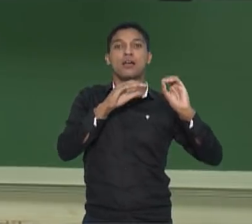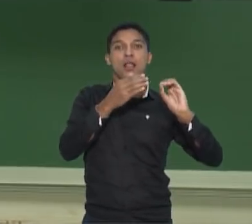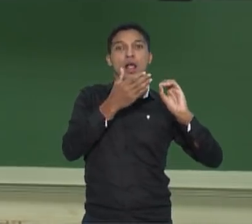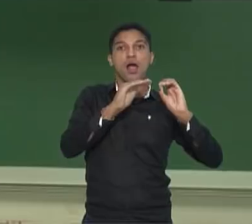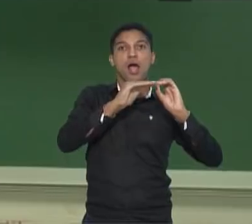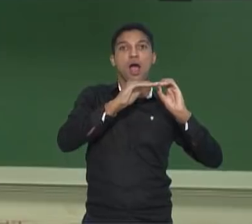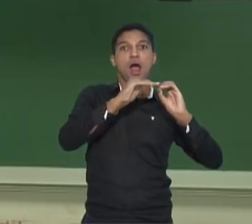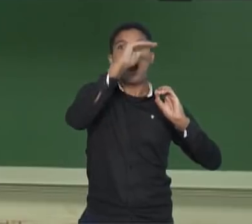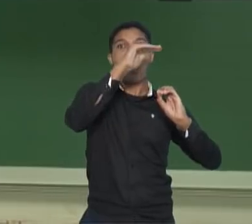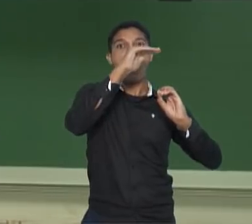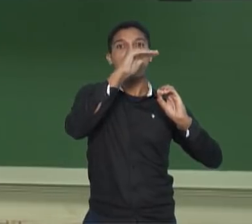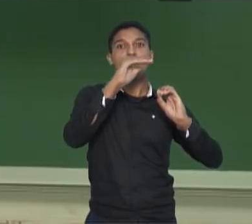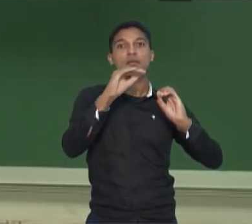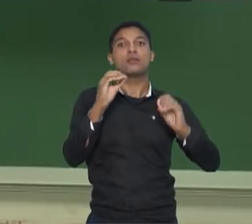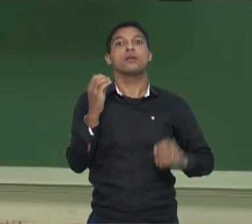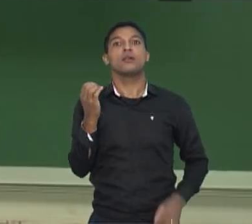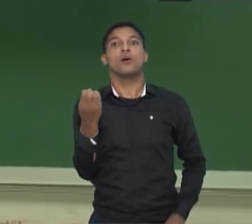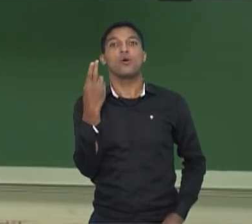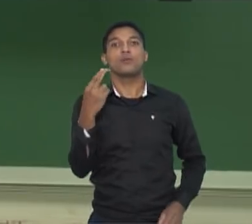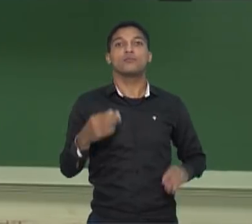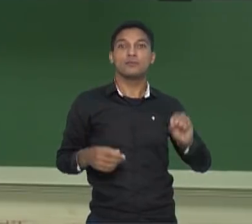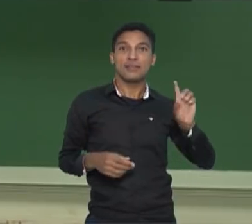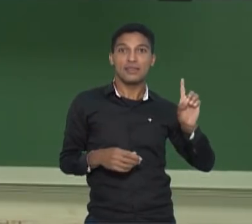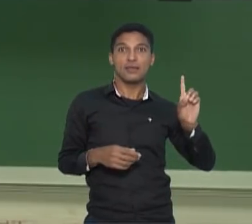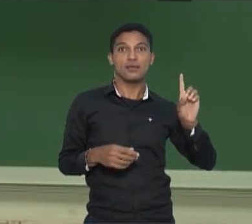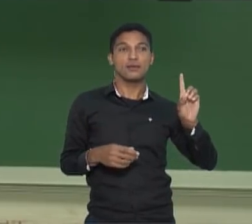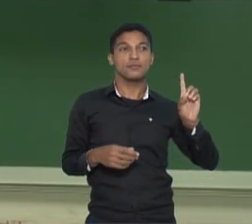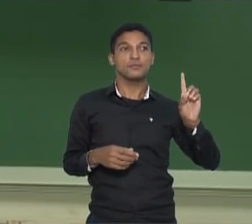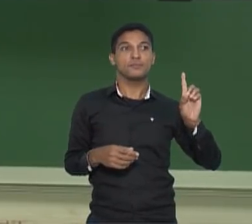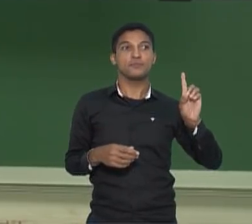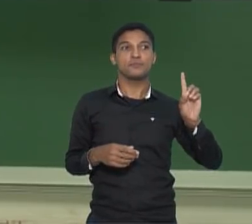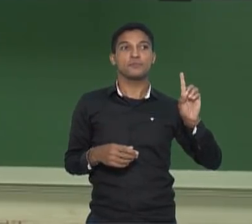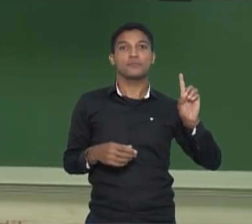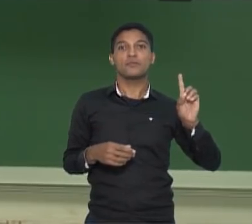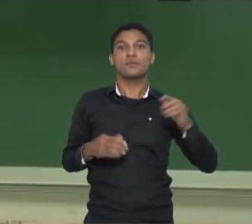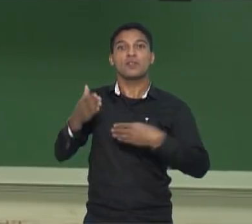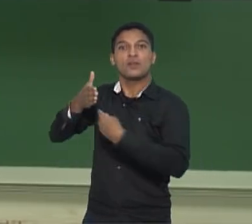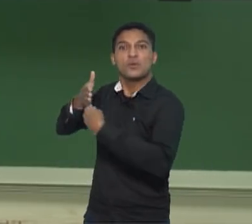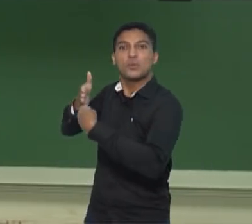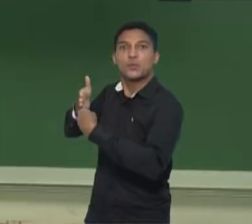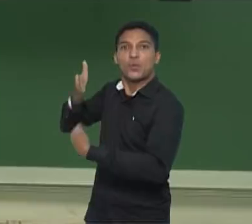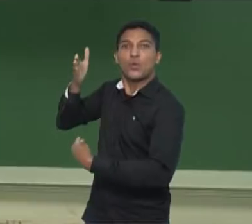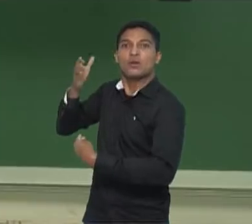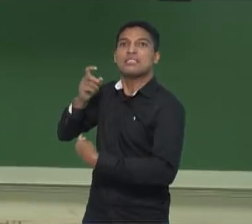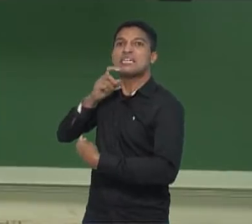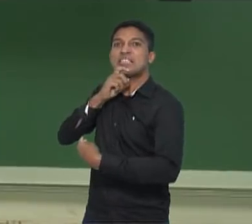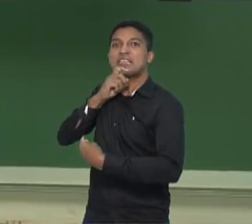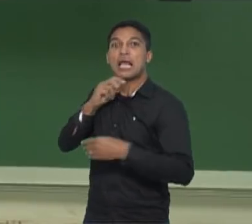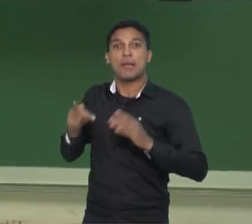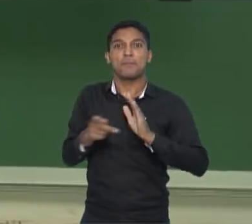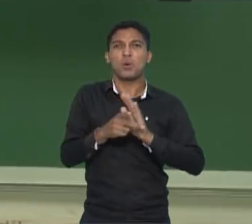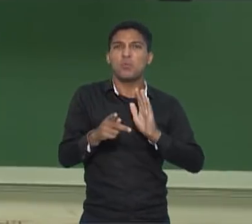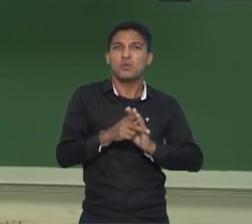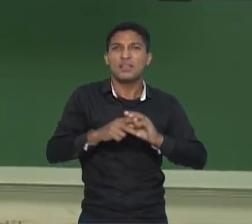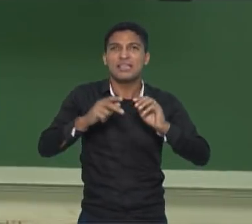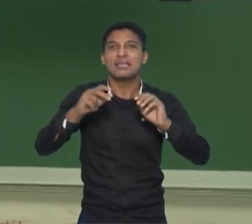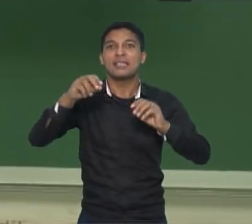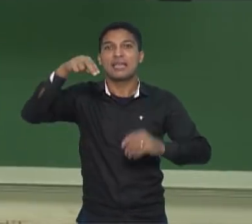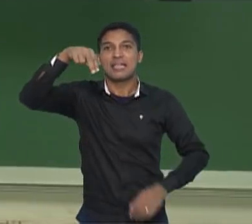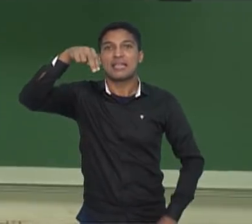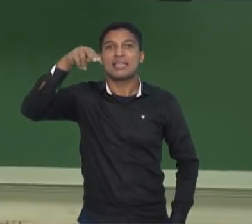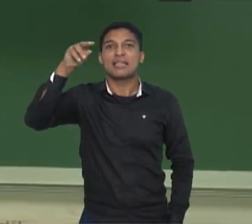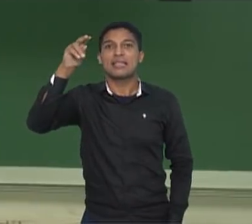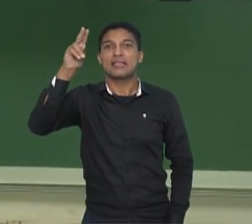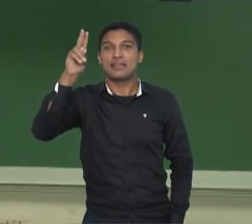graus. E tem a opção D. As geleiras são massas de água sólida formadas pela neve que